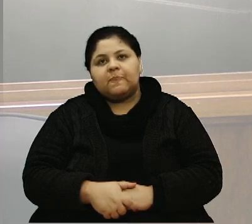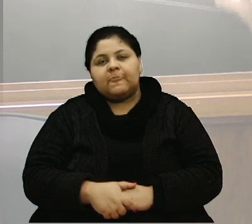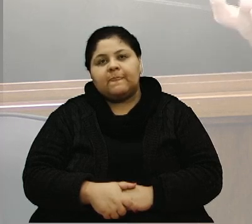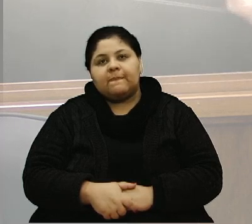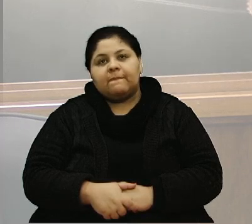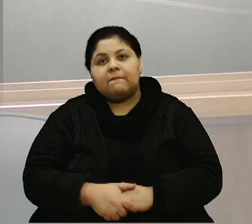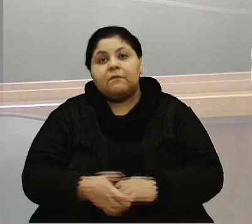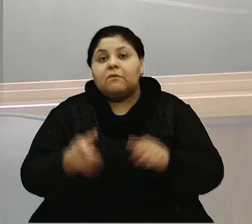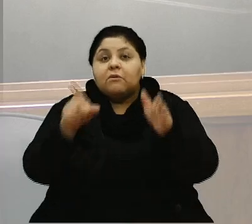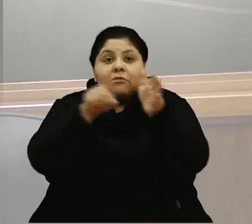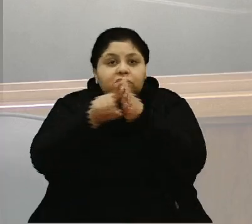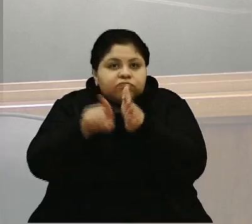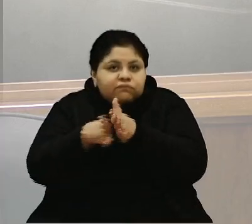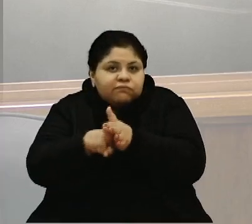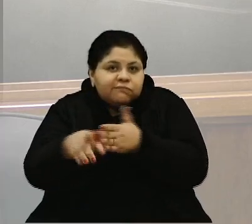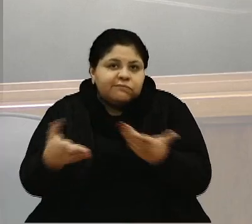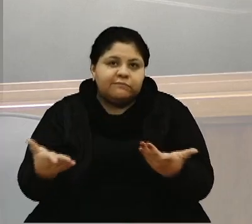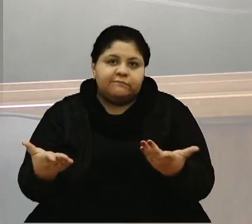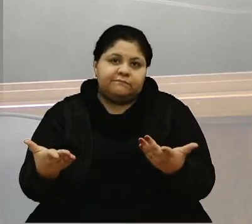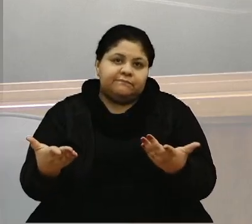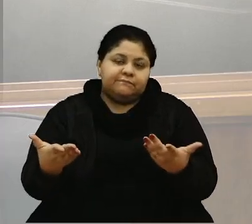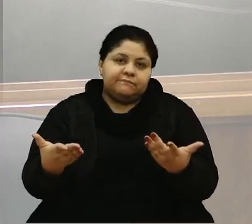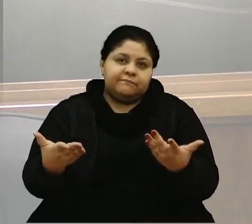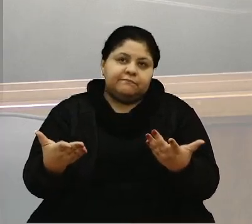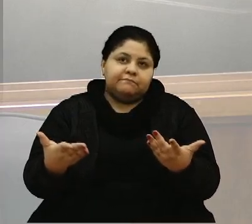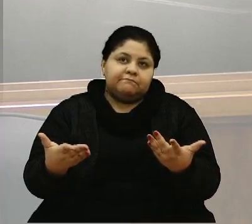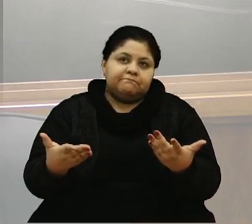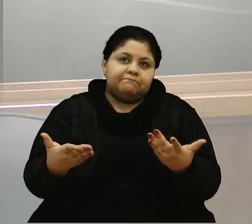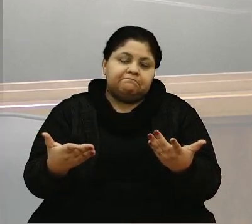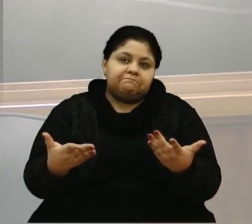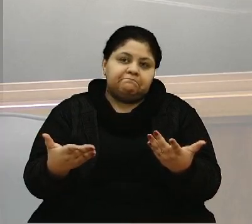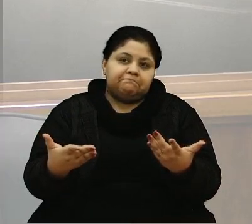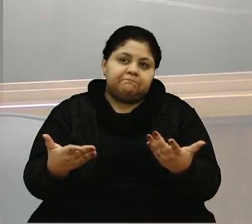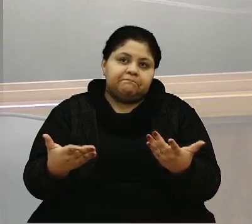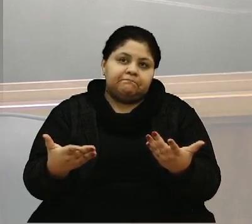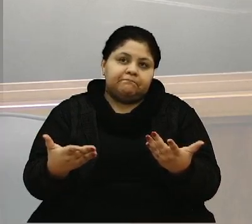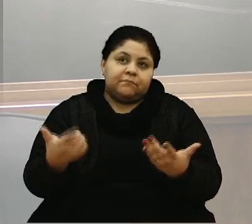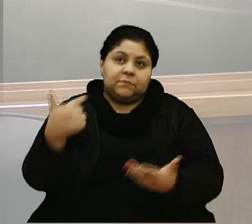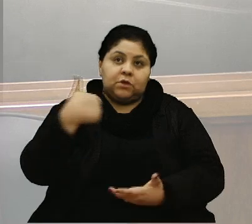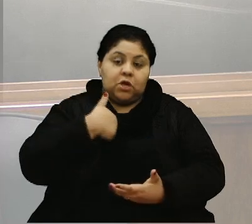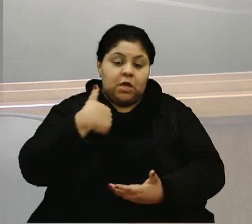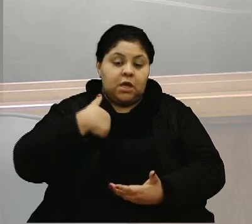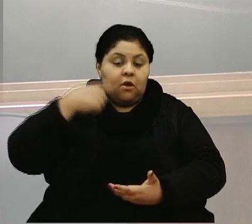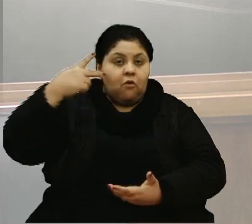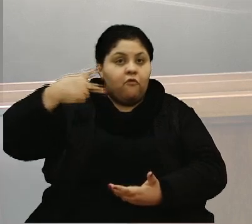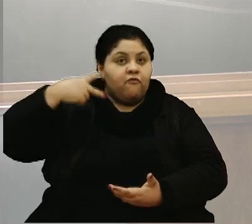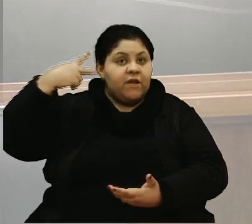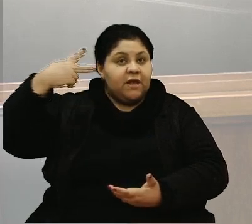São questionamentos para nós fazermos. E eu sou vereador.